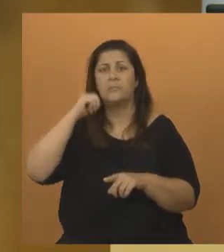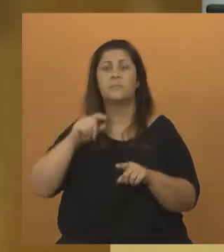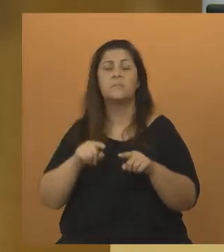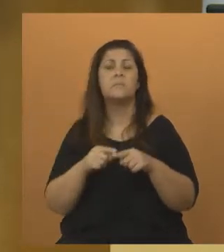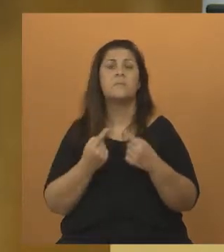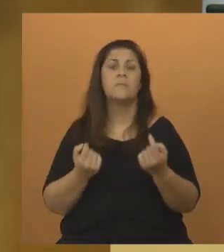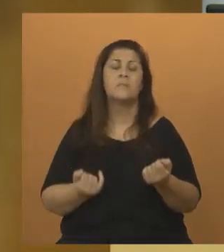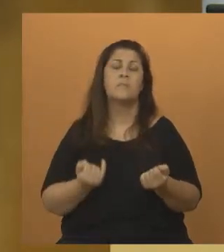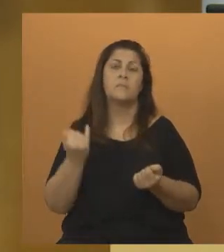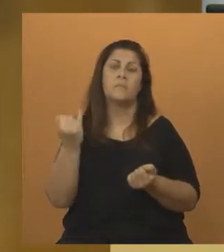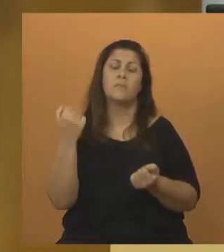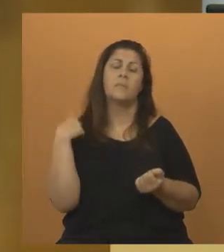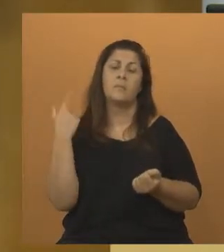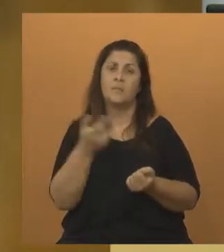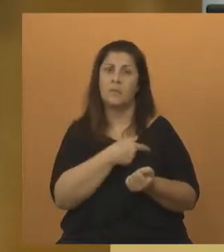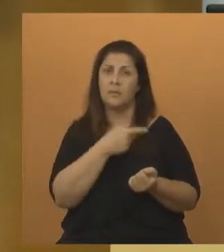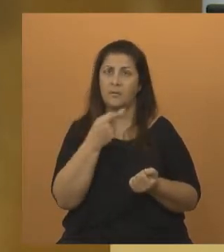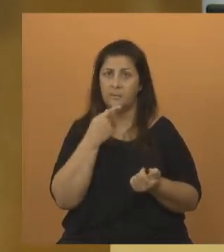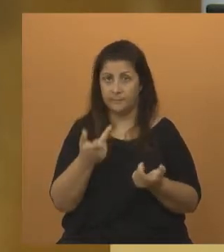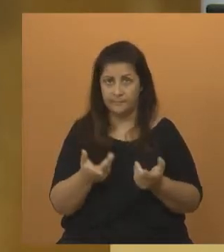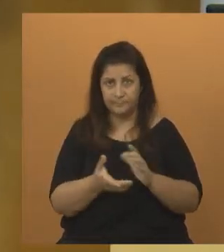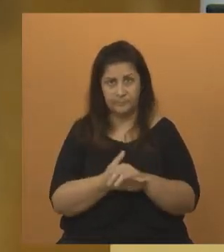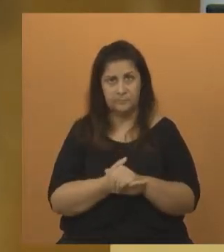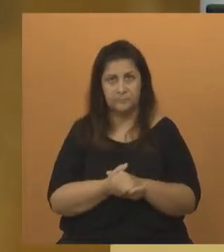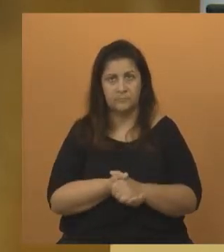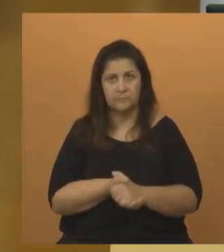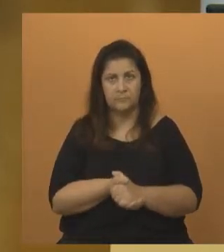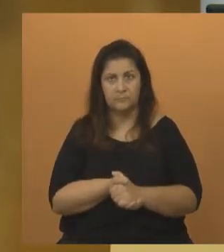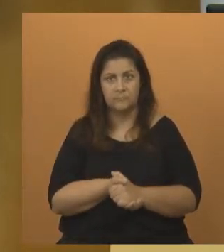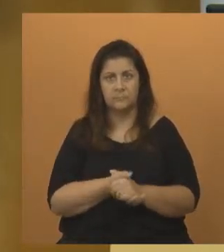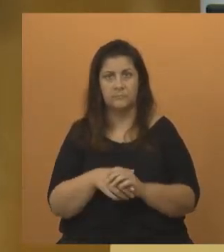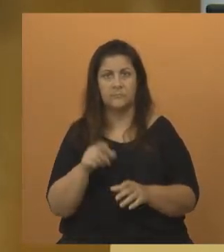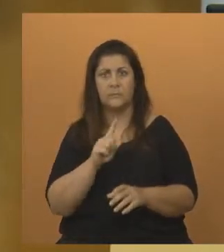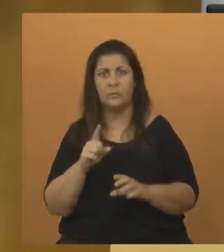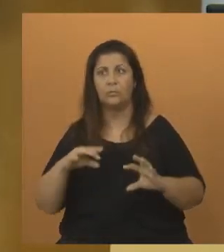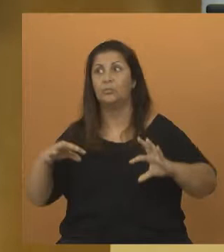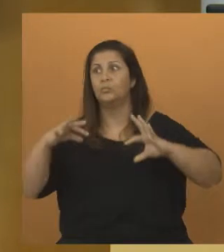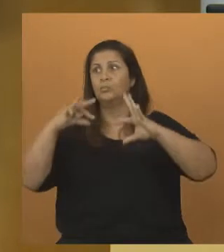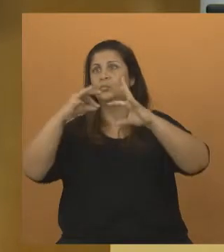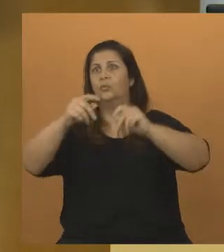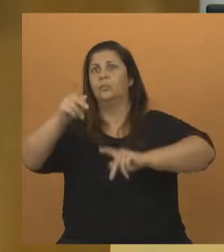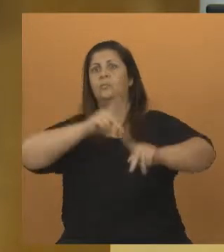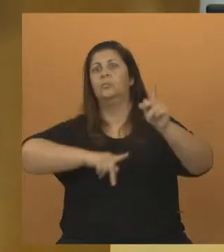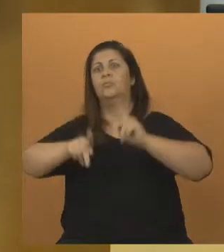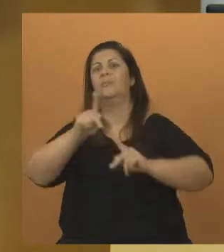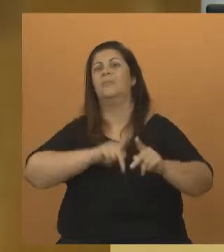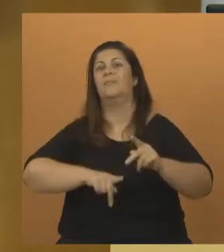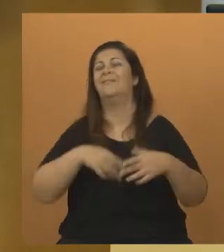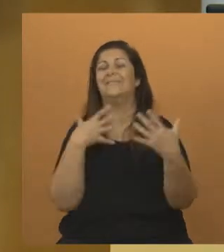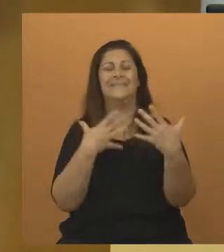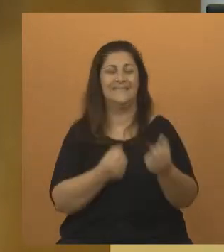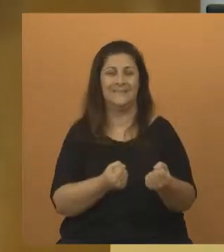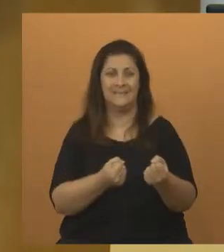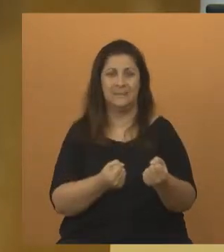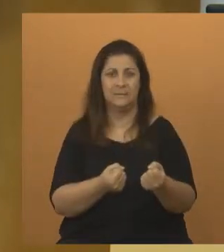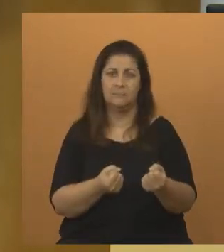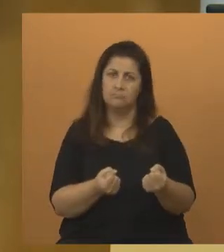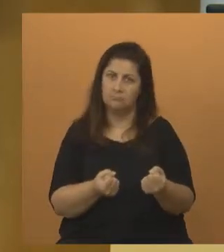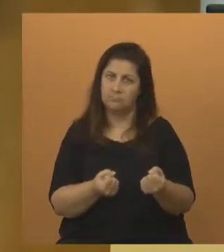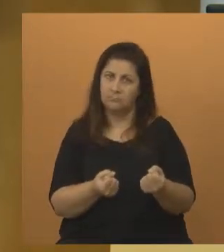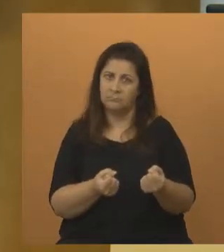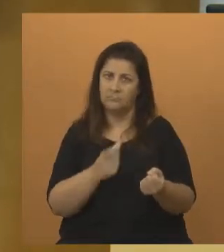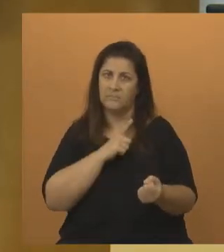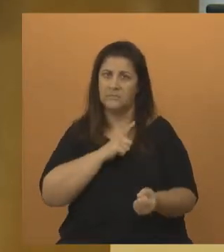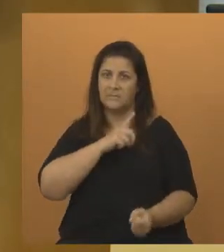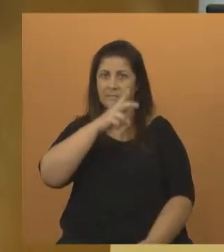interessante a gente destacar aqui, dizer aí, que não são toda a população que vai ser beneficiada. Tem